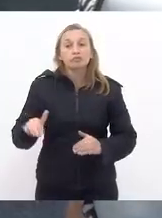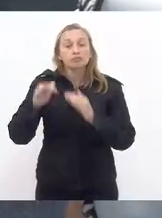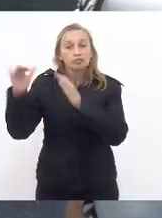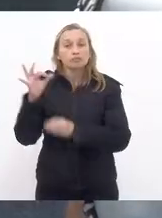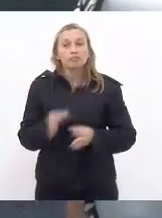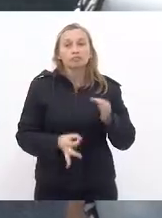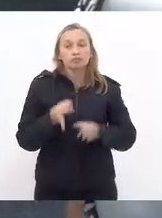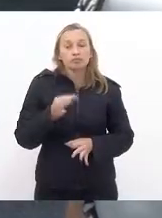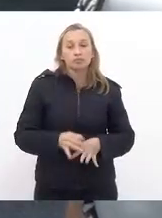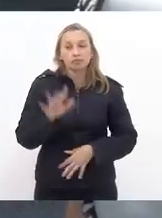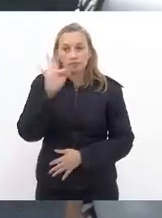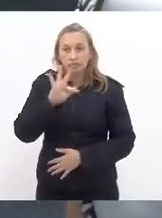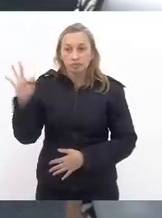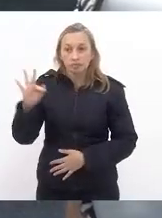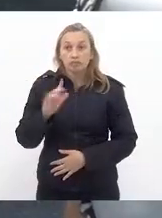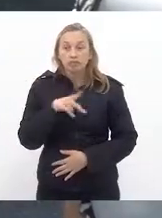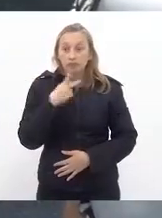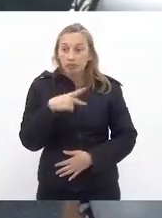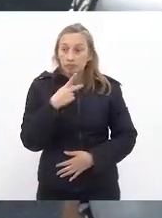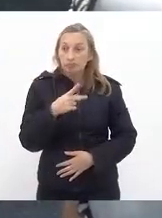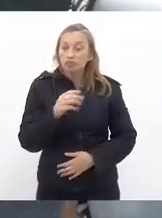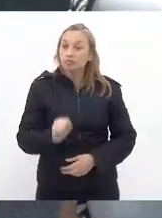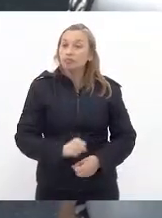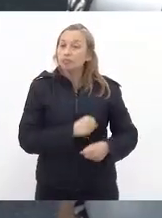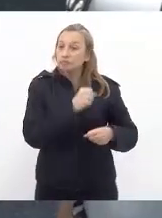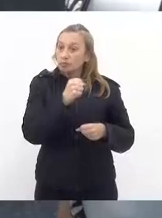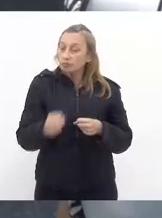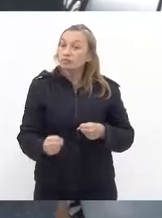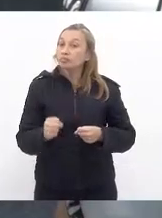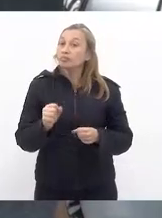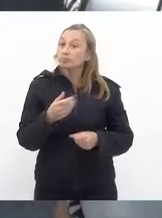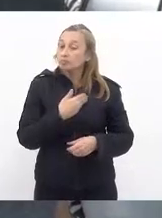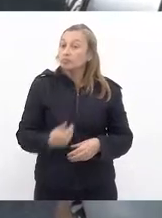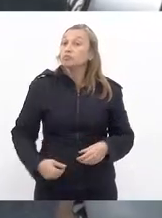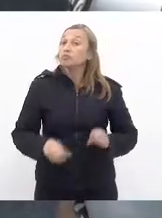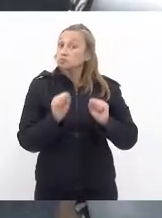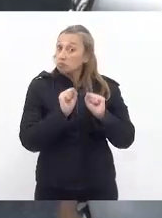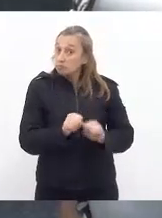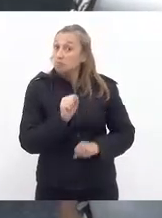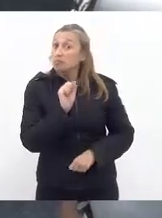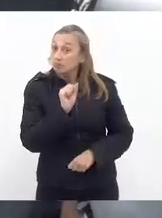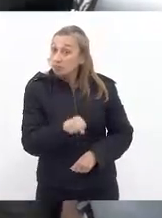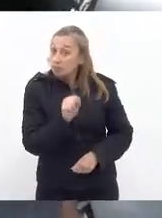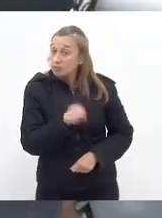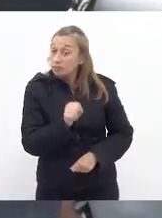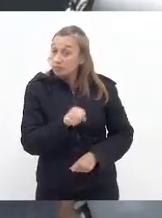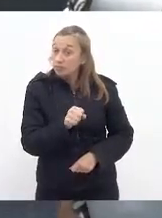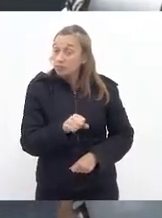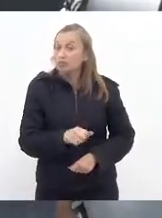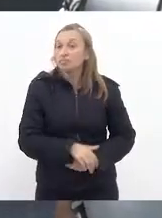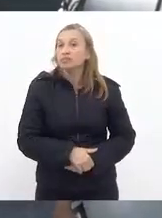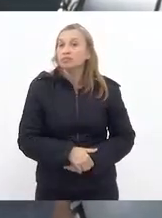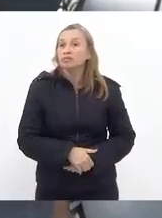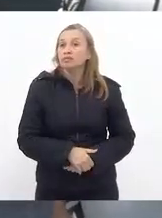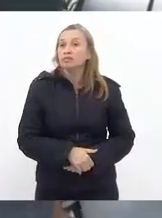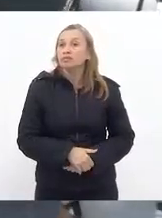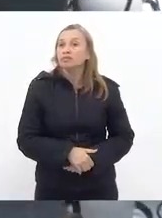Supremo Tribunal Federal disse que o poder público pode sim pode sim fixar